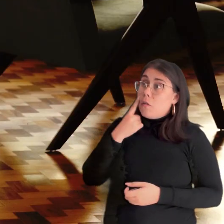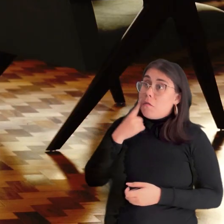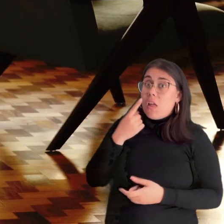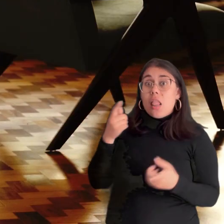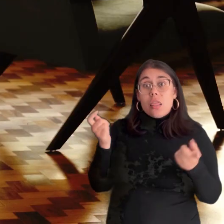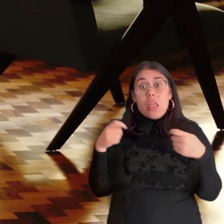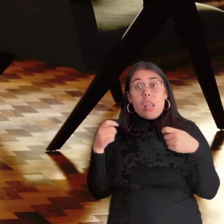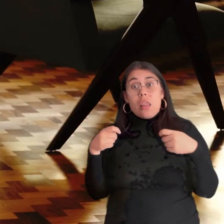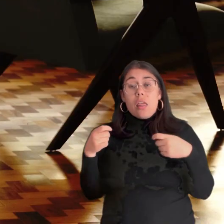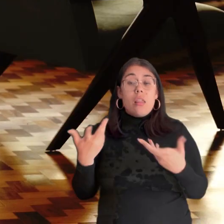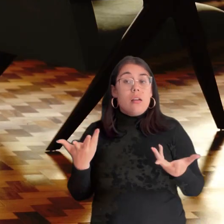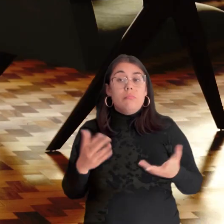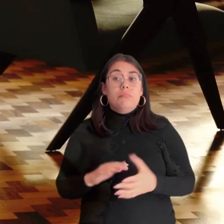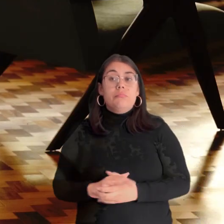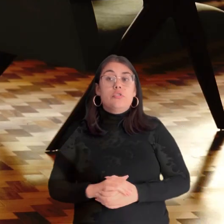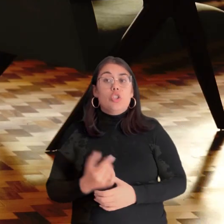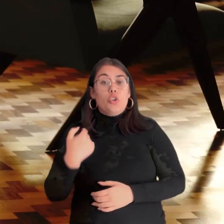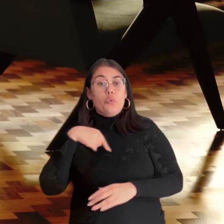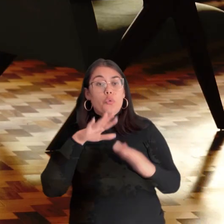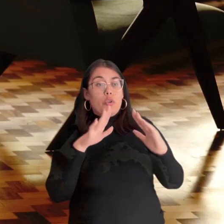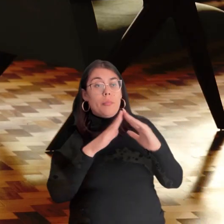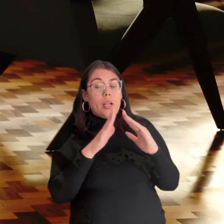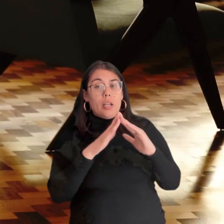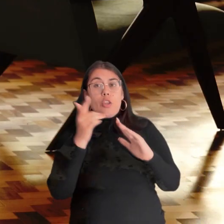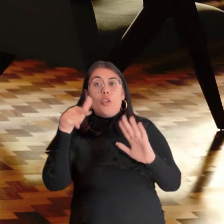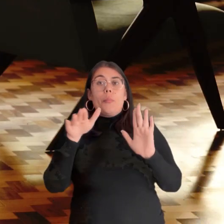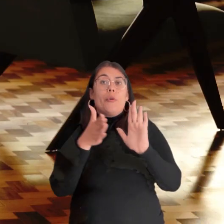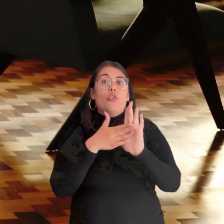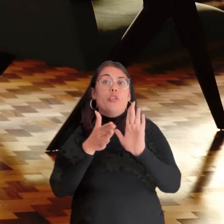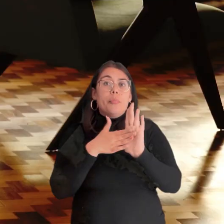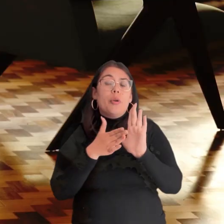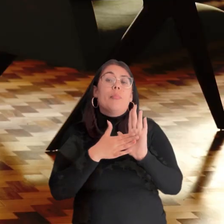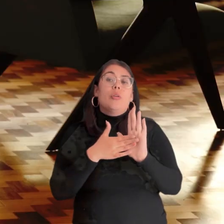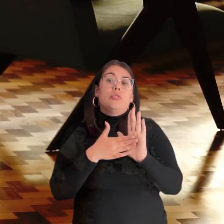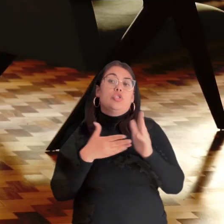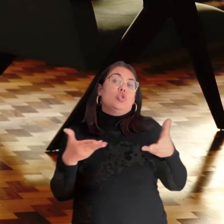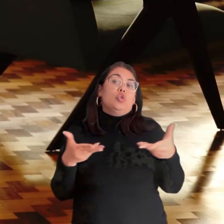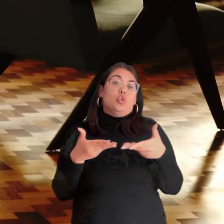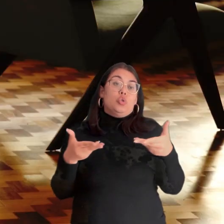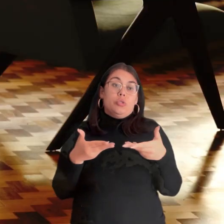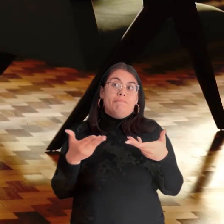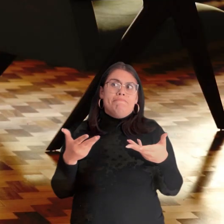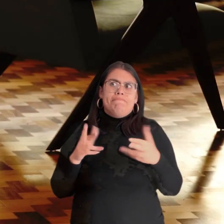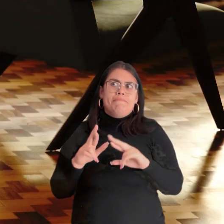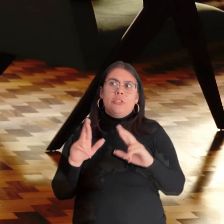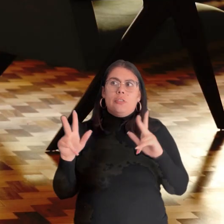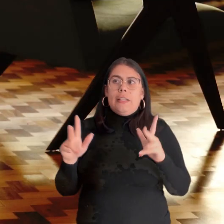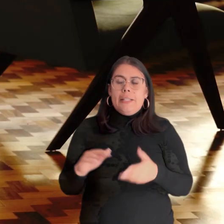proposta de galeria do que a galeria que ela estava alojada na Vila Olímpia,